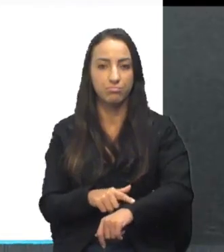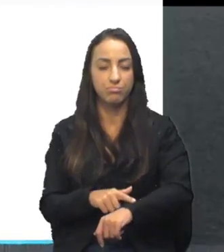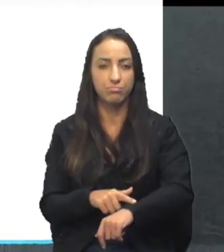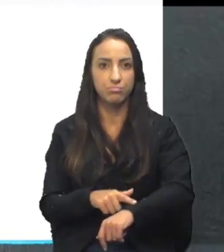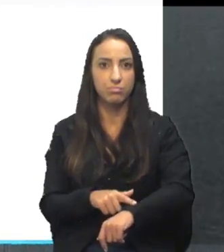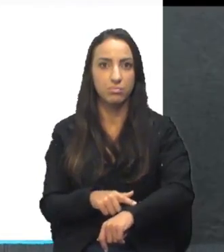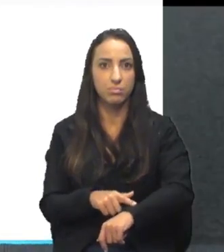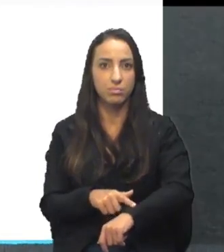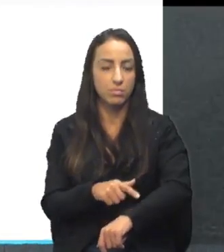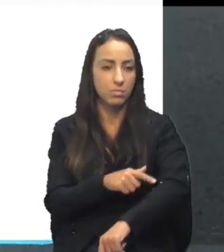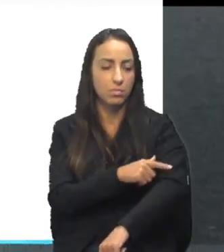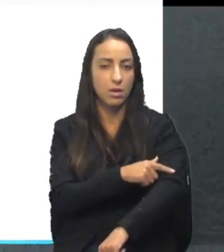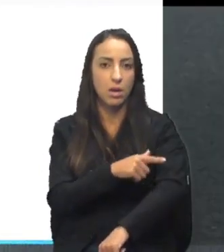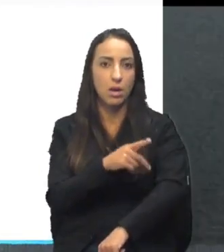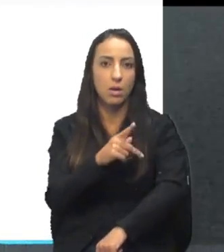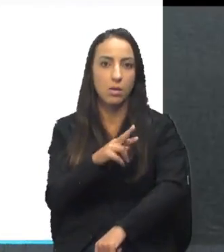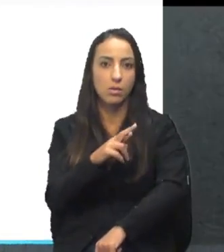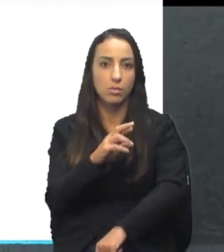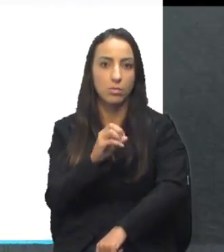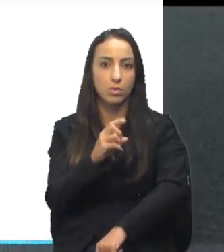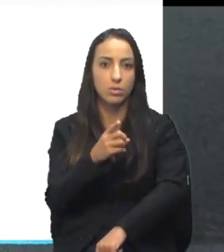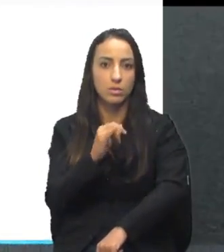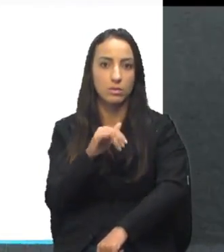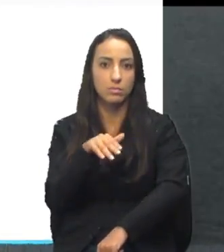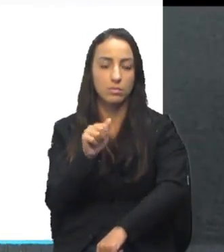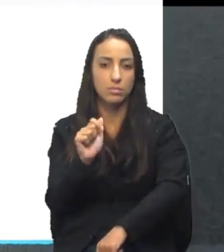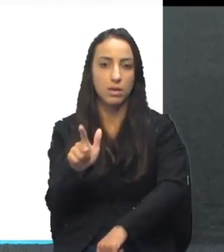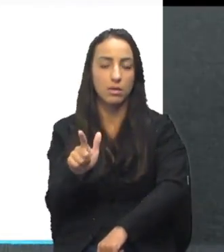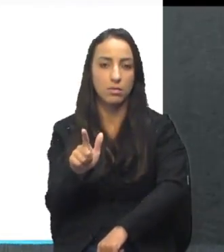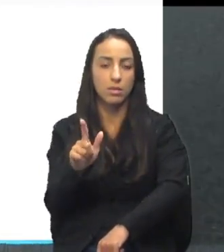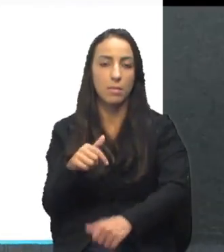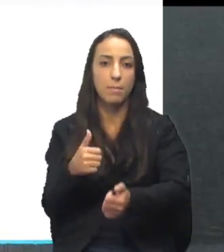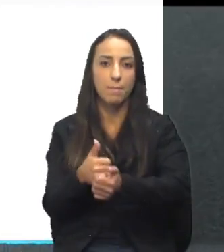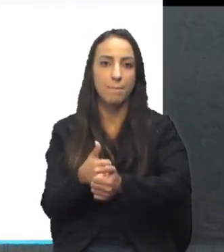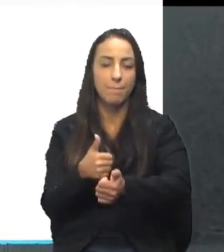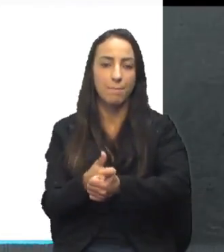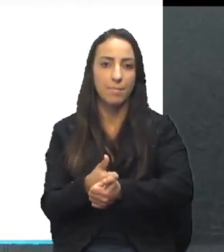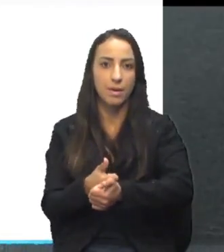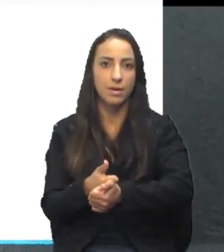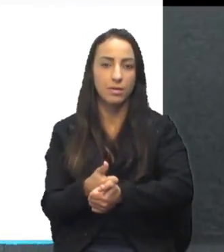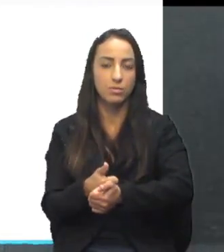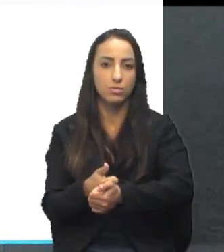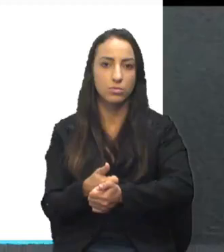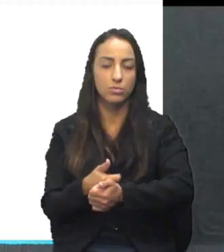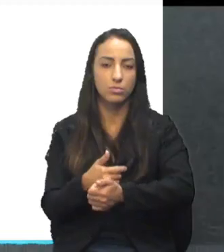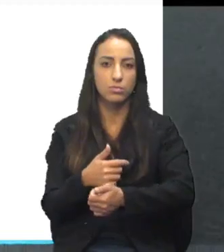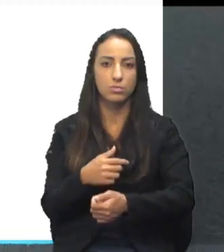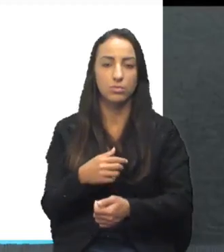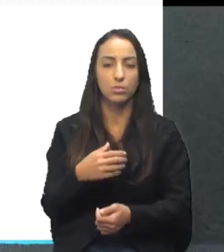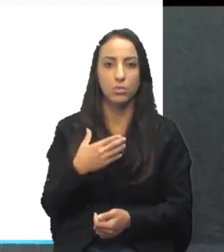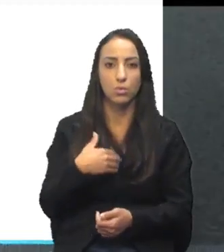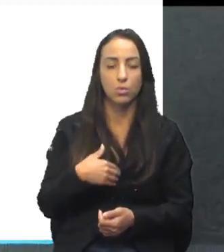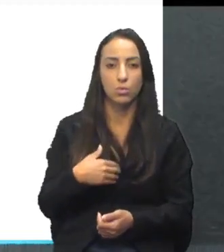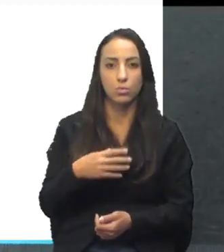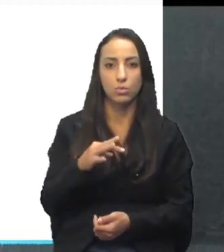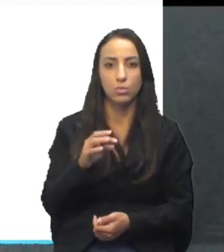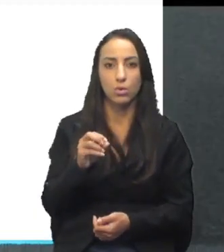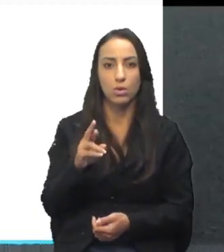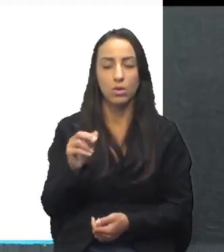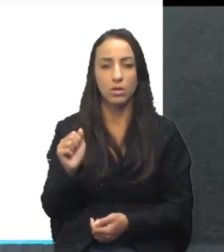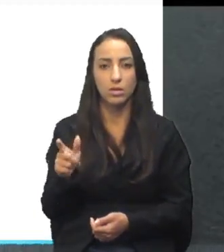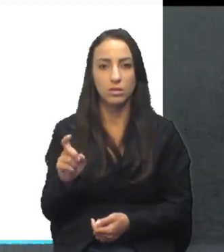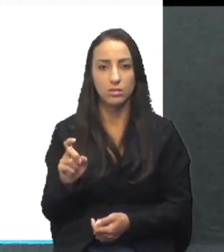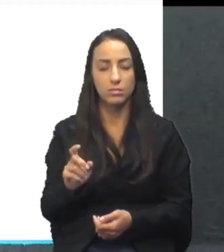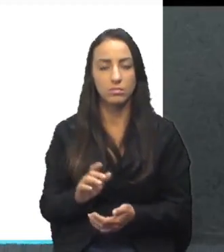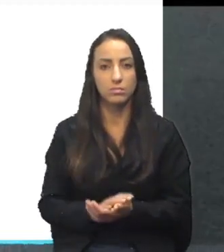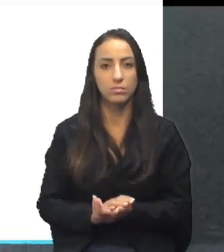corpo e proximal é sempre em direção à região central do nosso corpo, ou seja, o tórax.